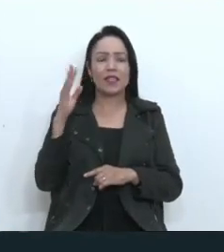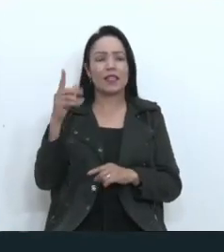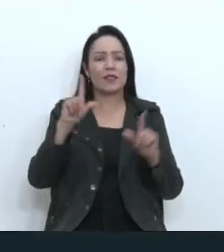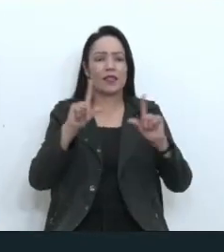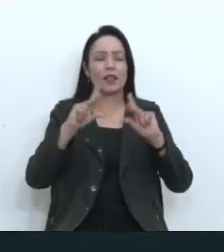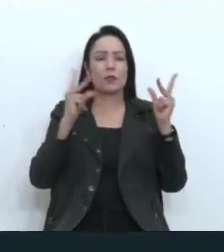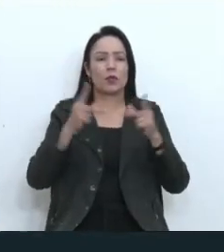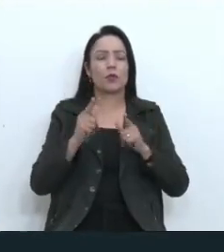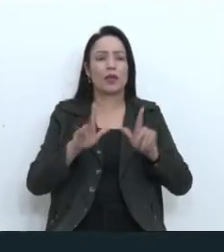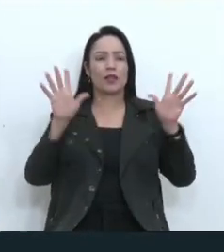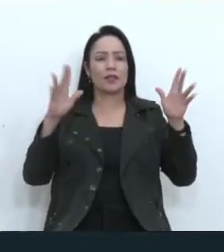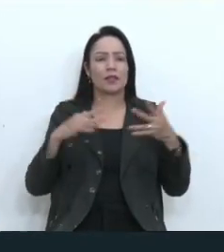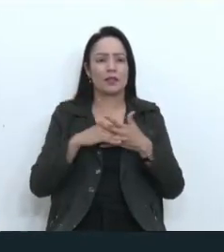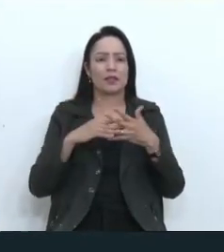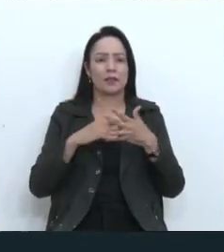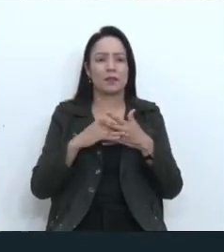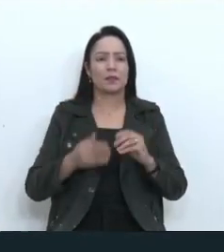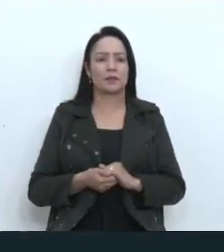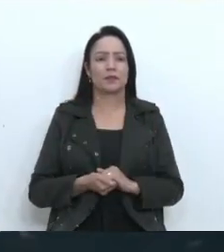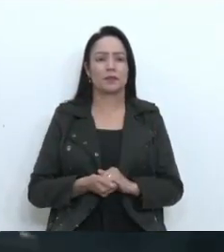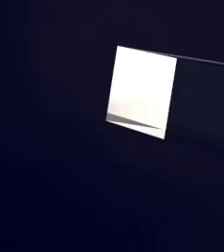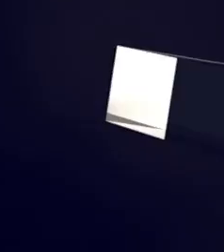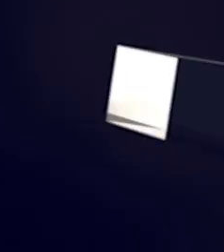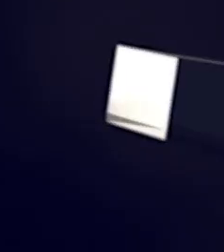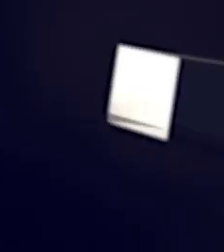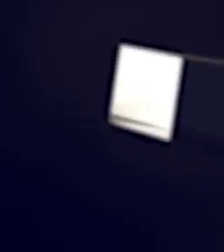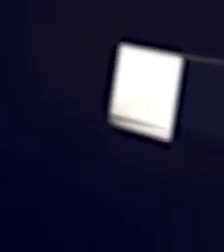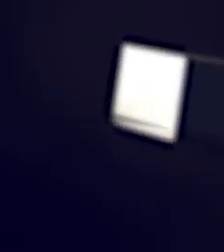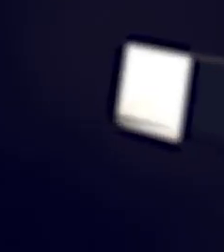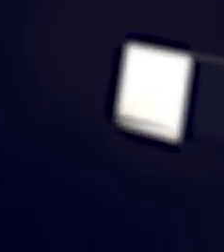Guarulhos o canal da Cidadania